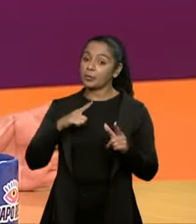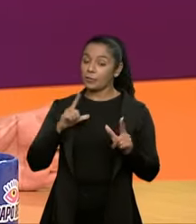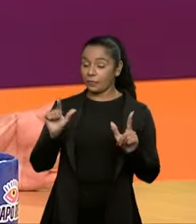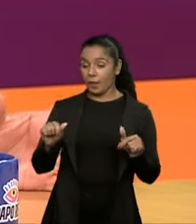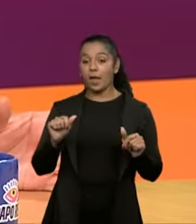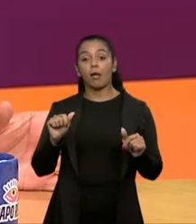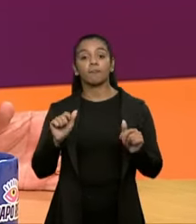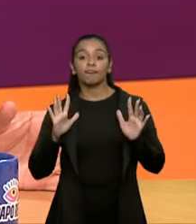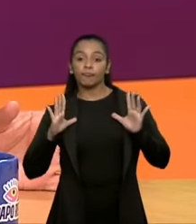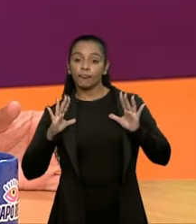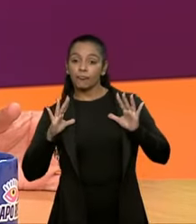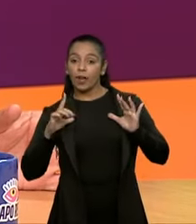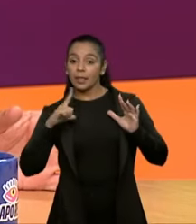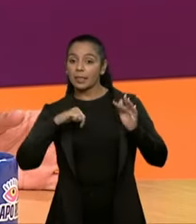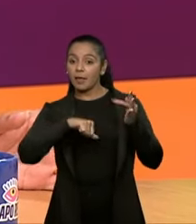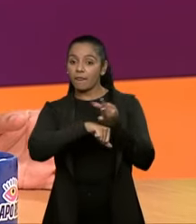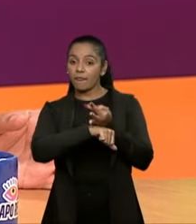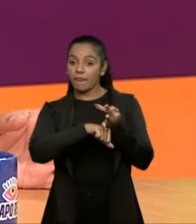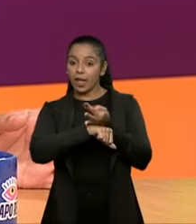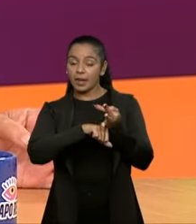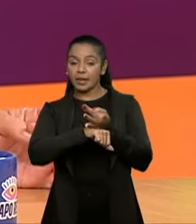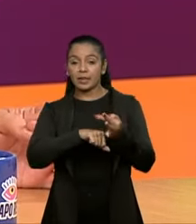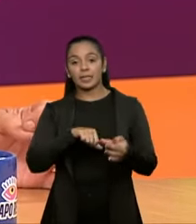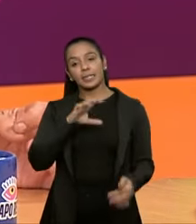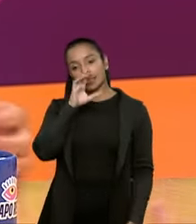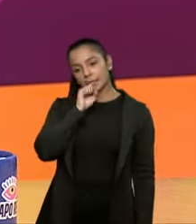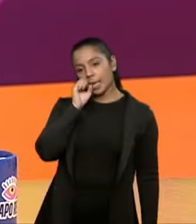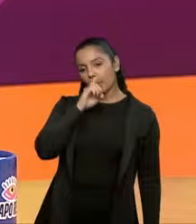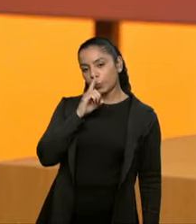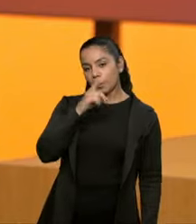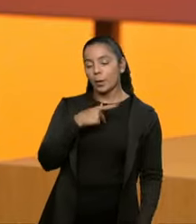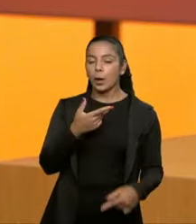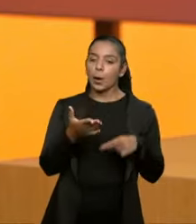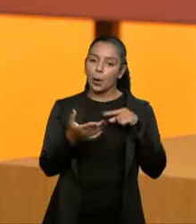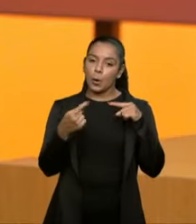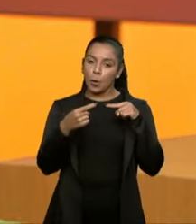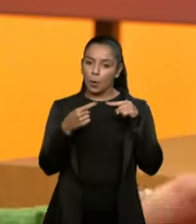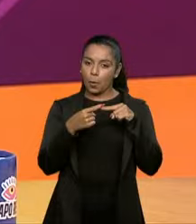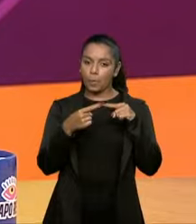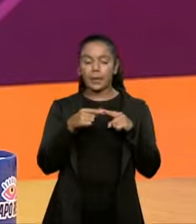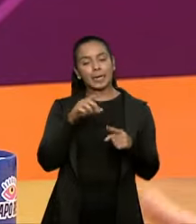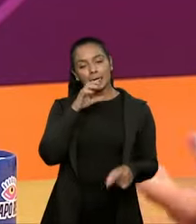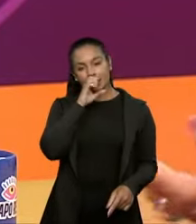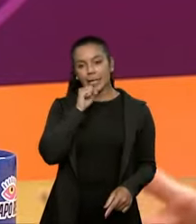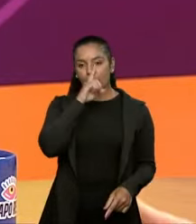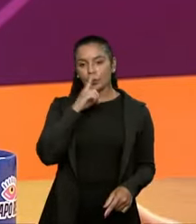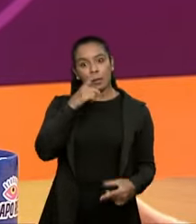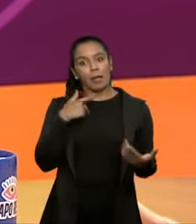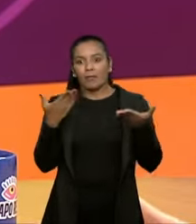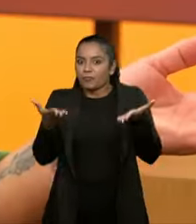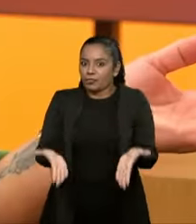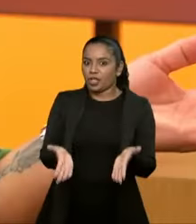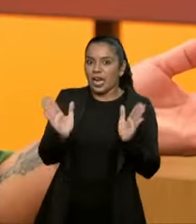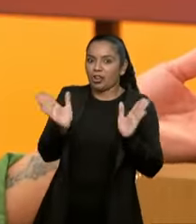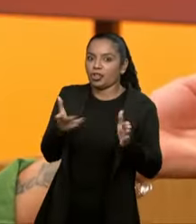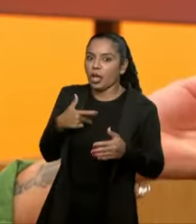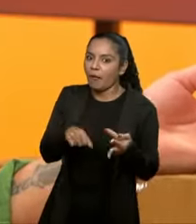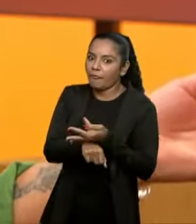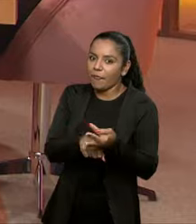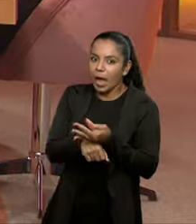tiver férias, vai ter férias? Vai ter. Não, final de semana. Descobri no férias final não de semana. Começou agora também, não foi? Chegar já pedindo